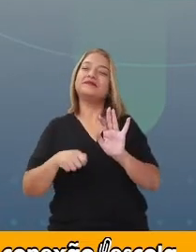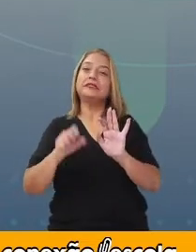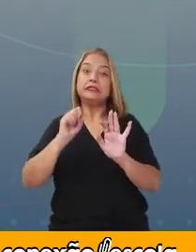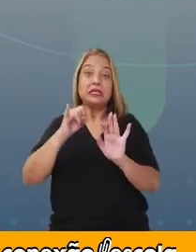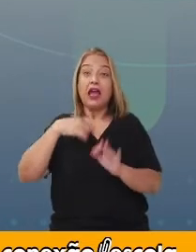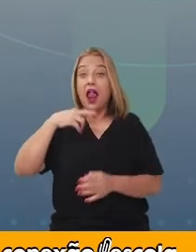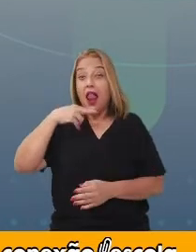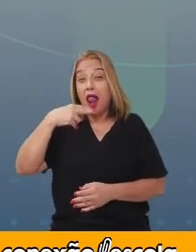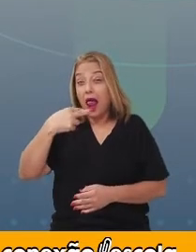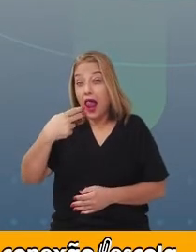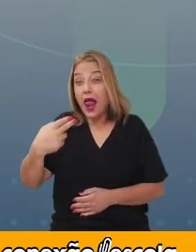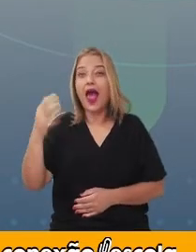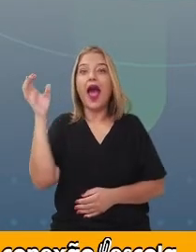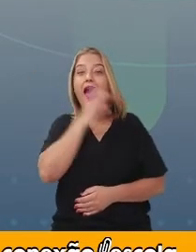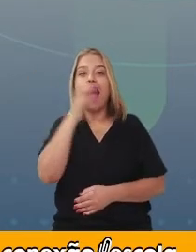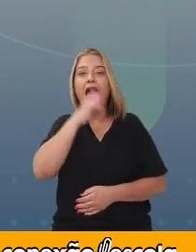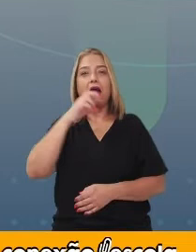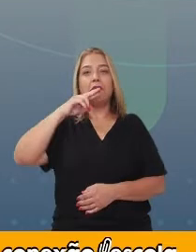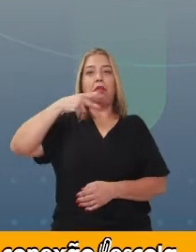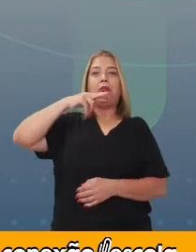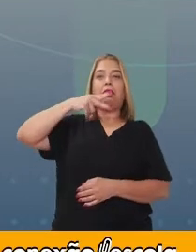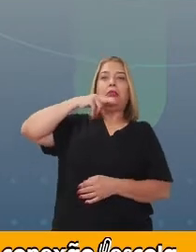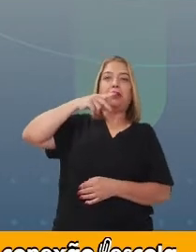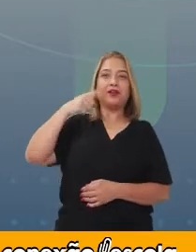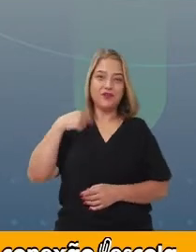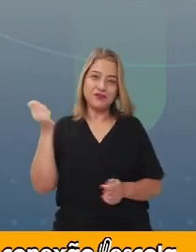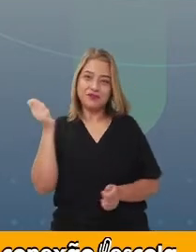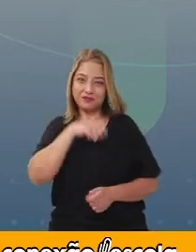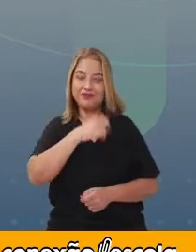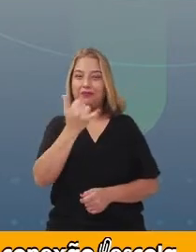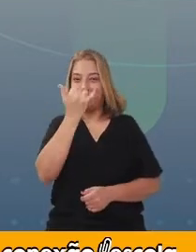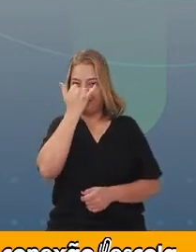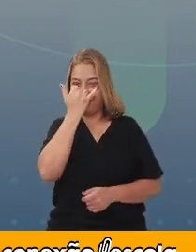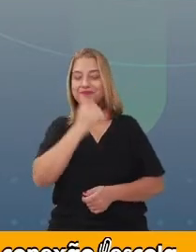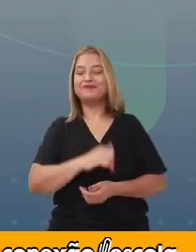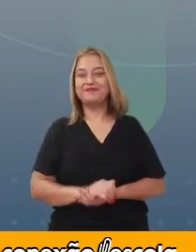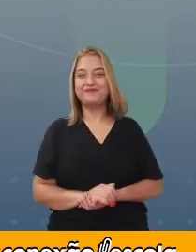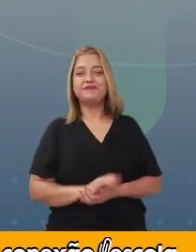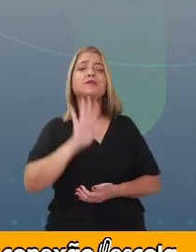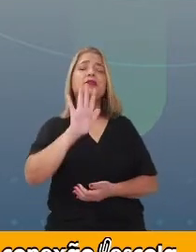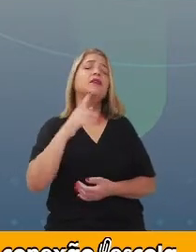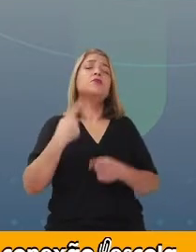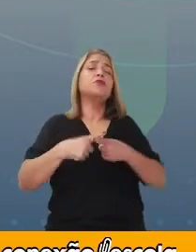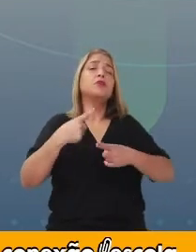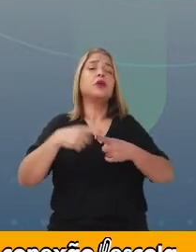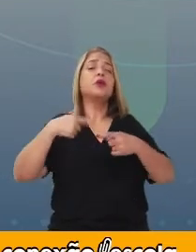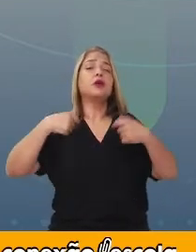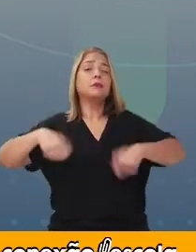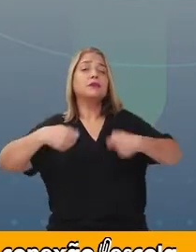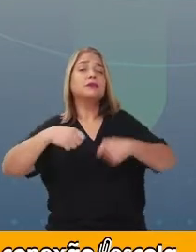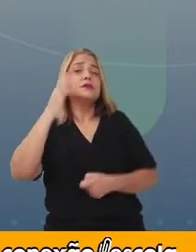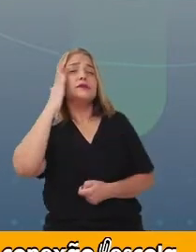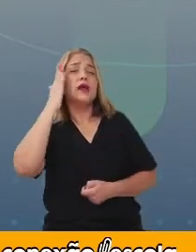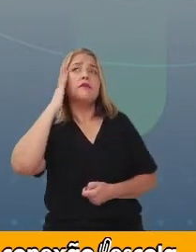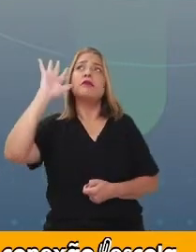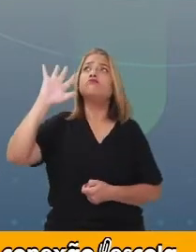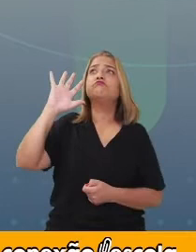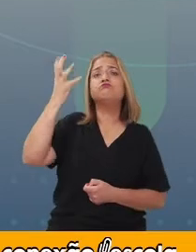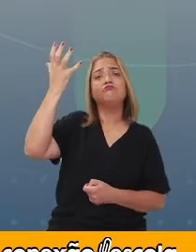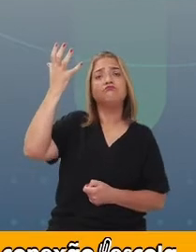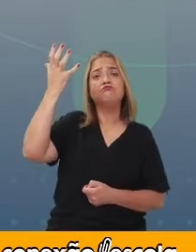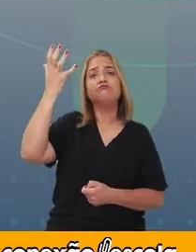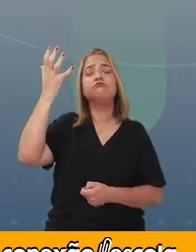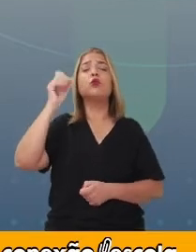língua. Por que medir o tempo? né? Por que que a gente tem essa